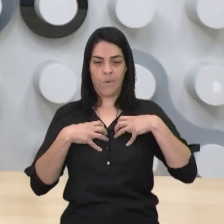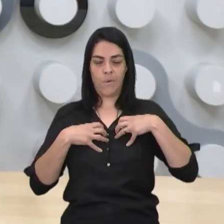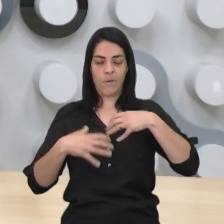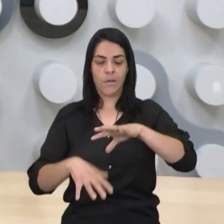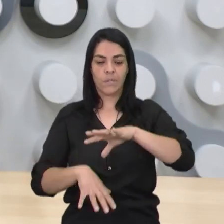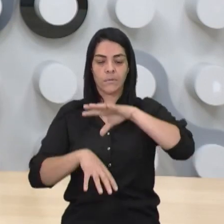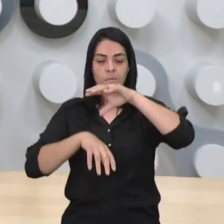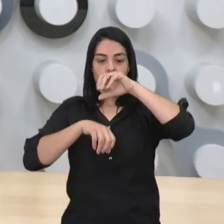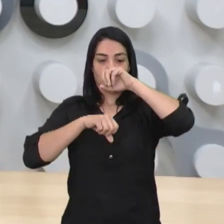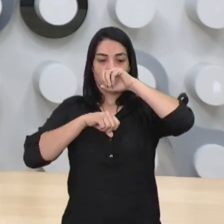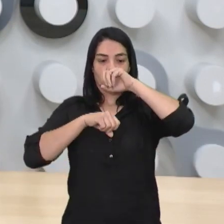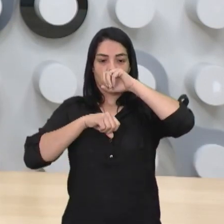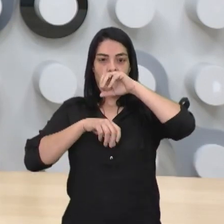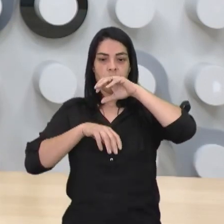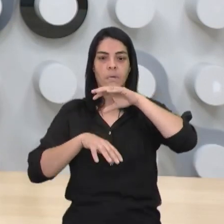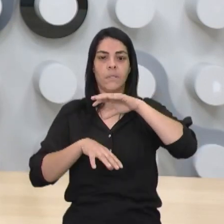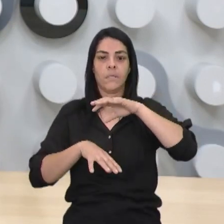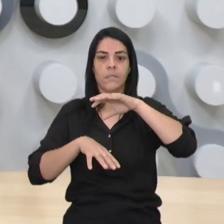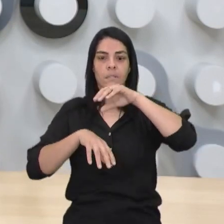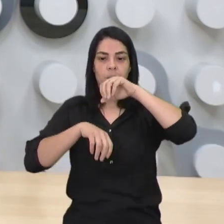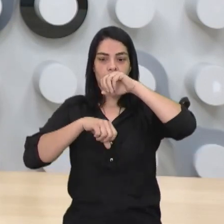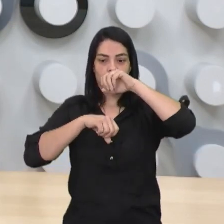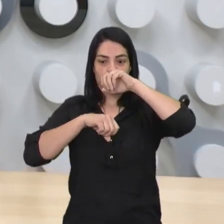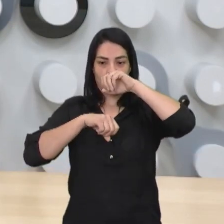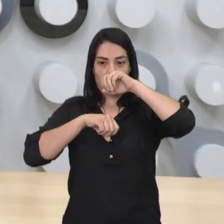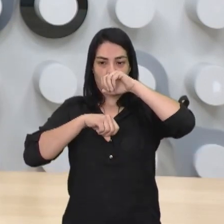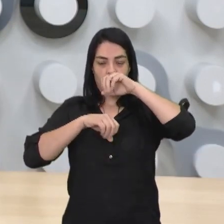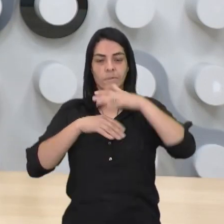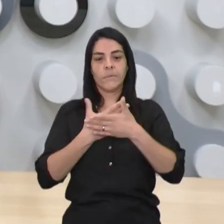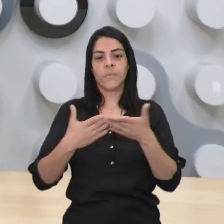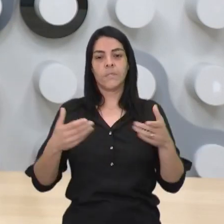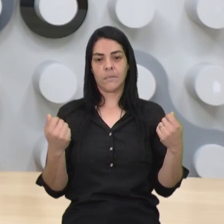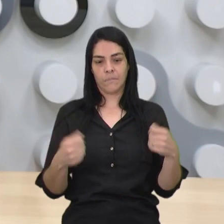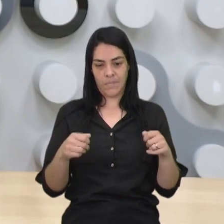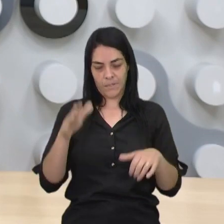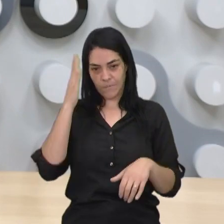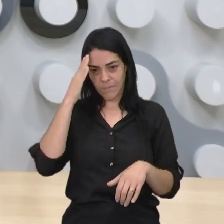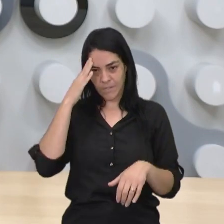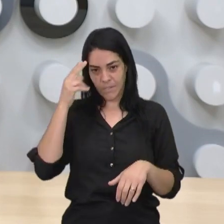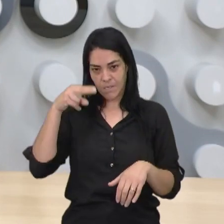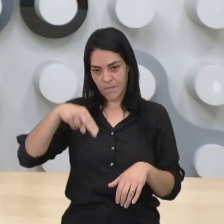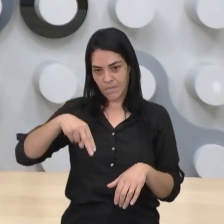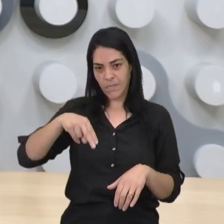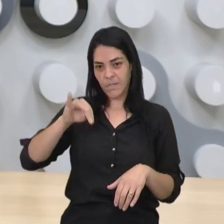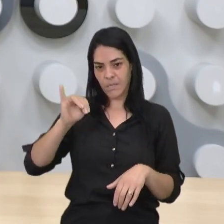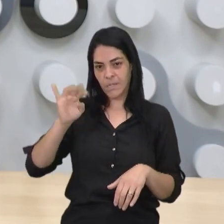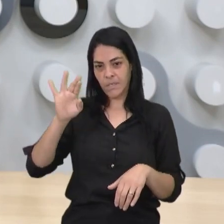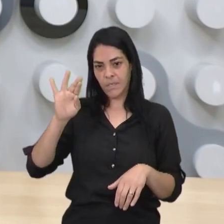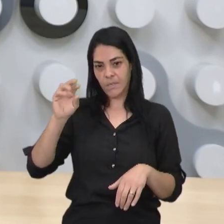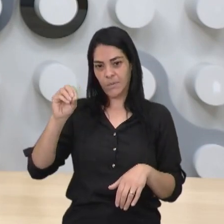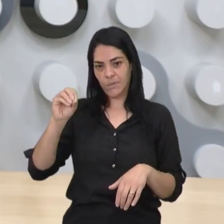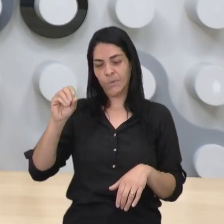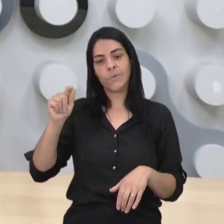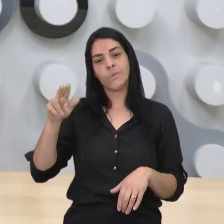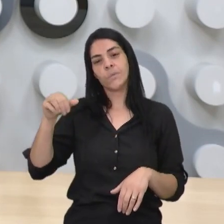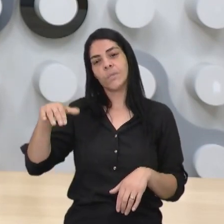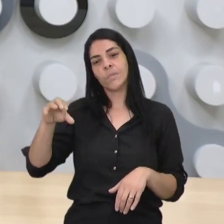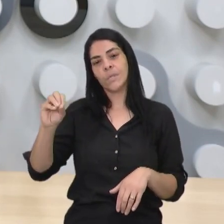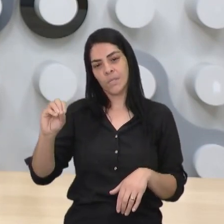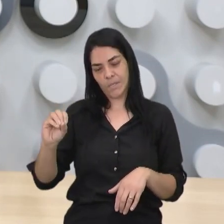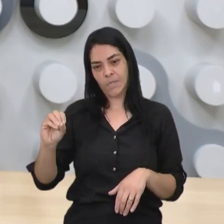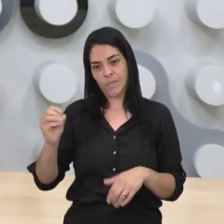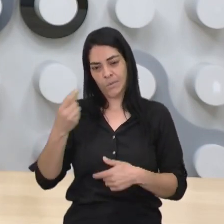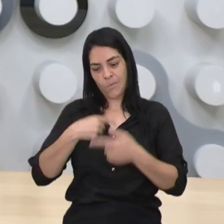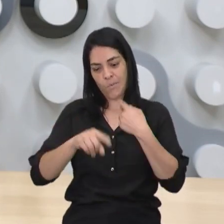tá certo? Então, essa é a regulação que a gente precisa saber. O nitrogênio, a uma certa concentração no nosso sangue, ele se